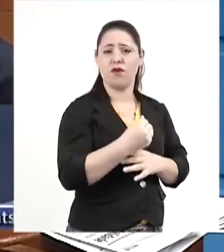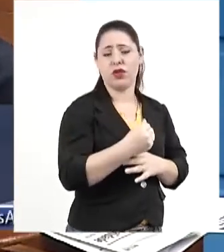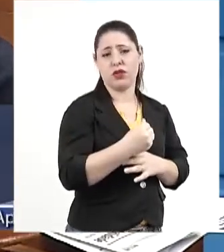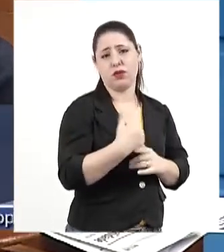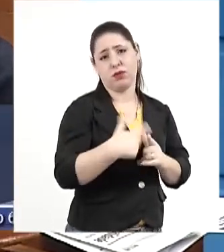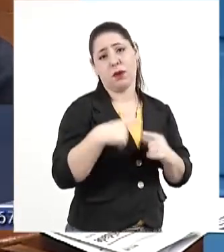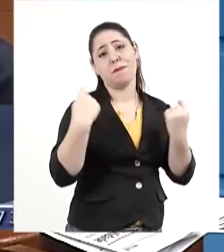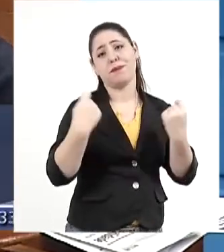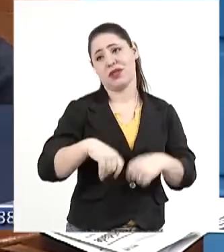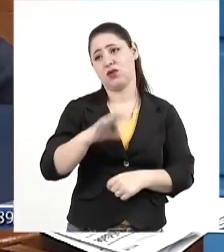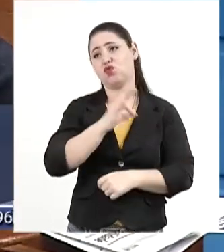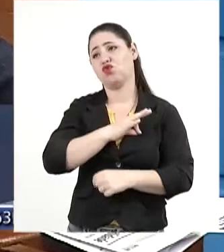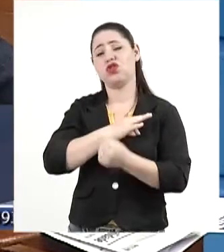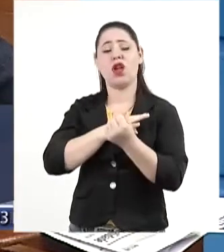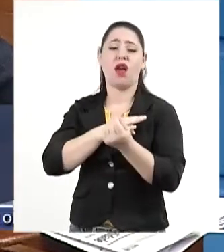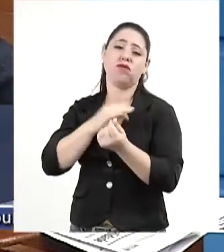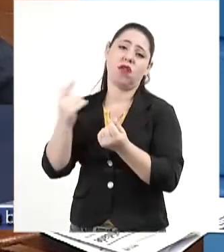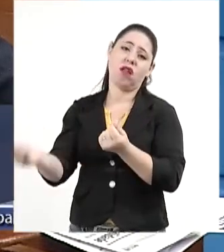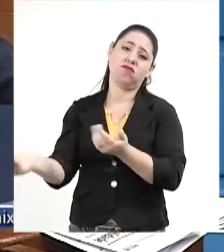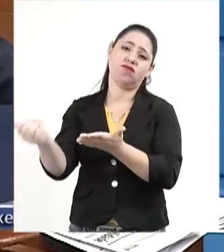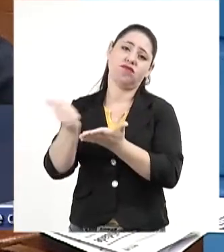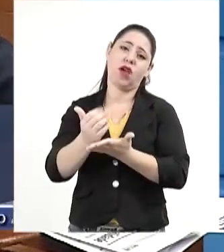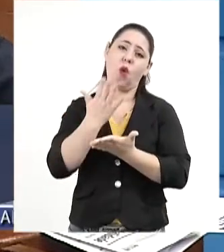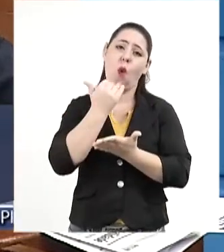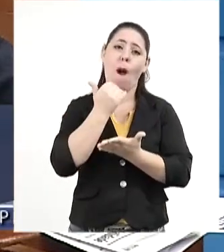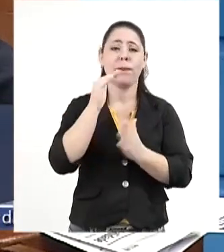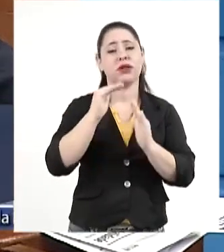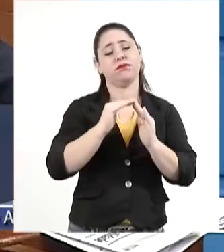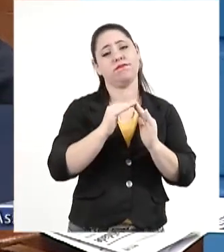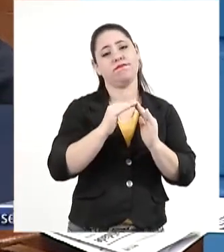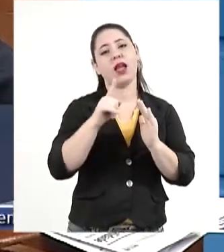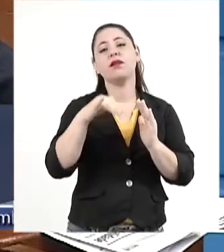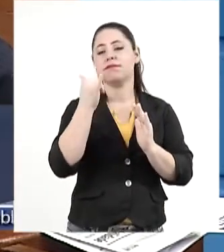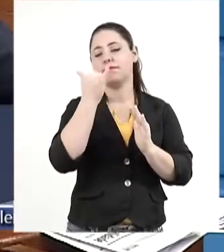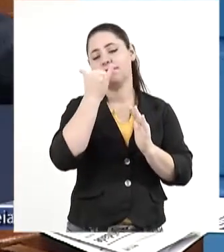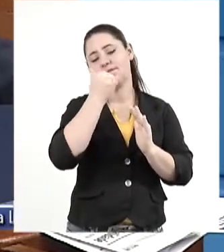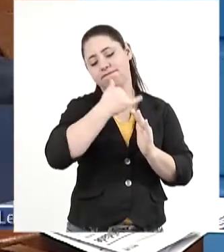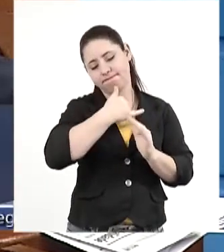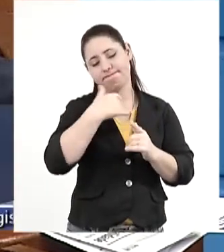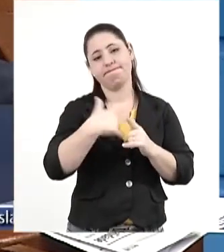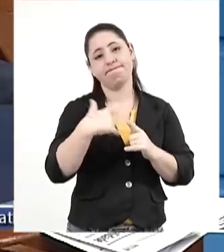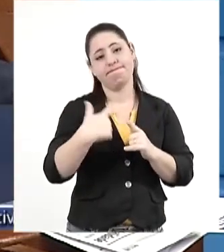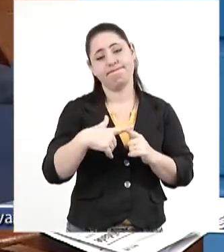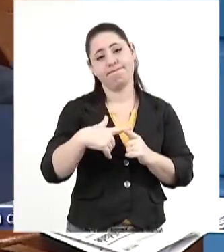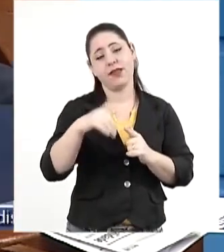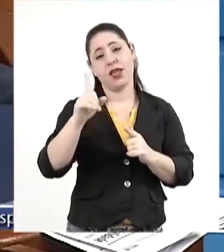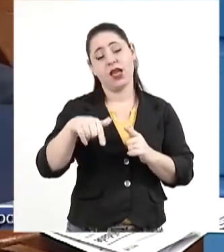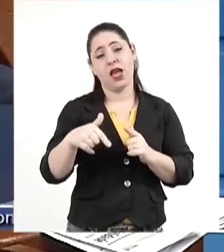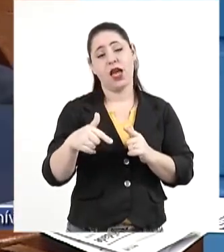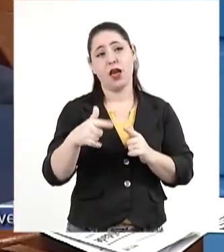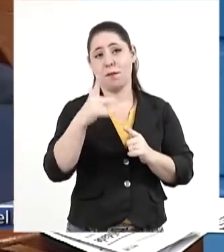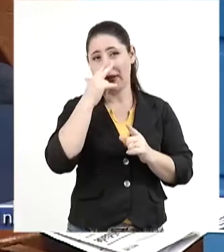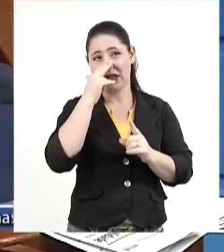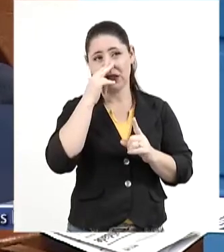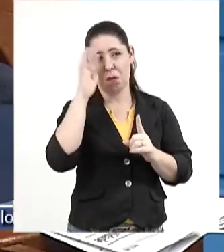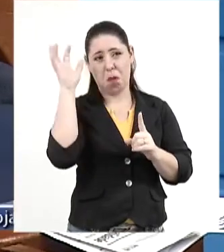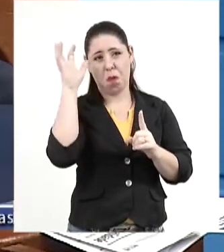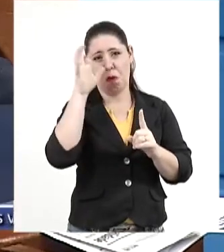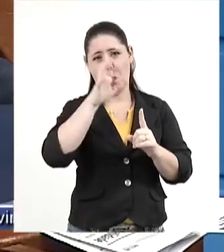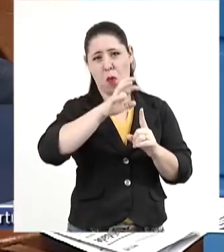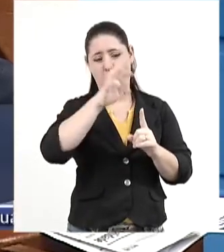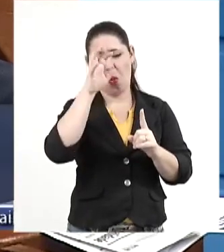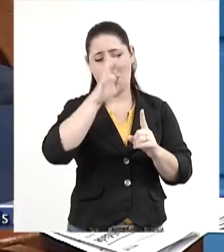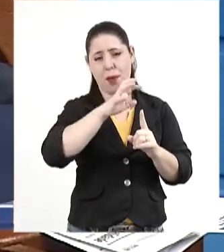dependo deste homem para trazer comida para casa. Isso é triste, né? Porque é uma situação de opressão e a